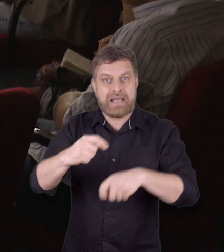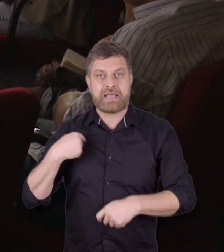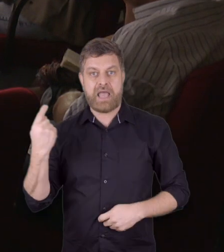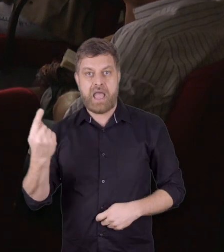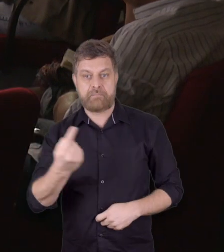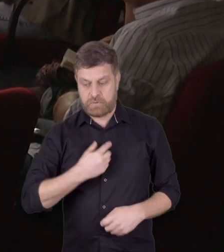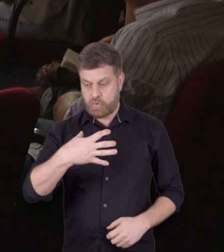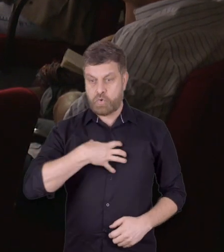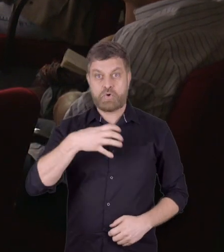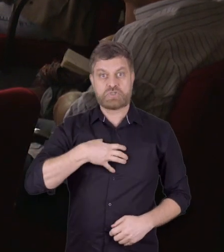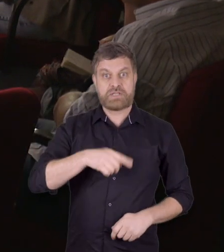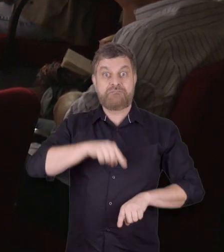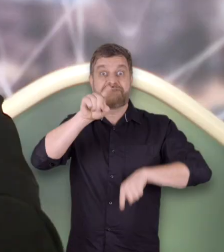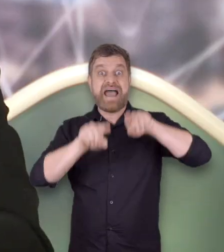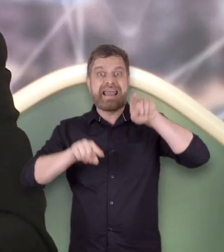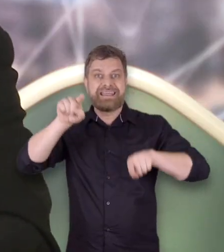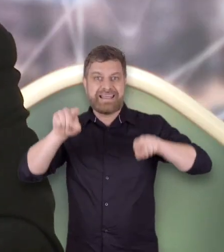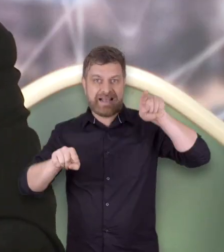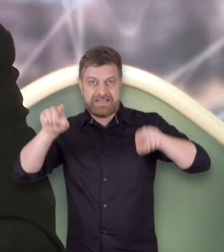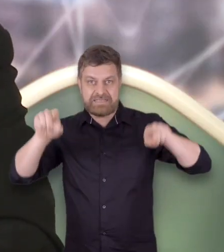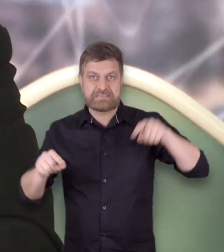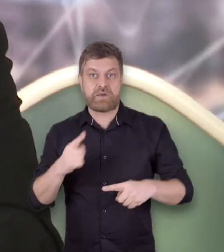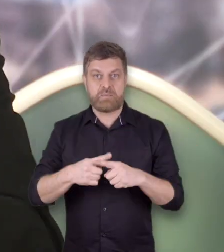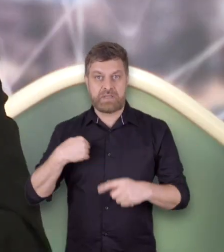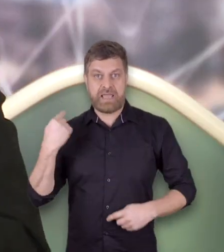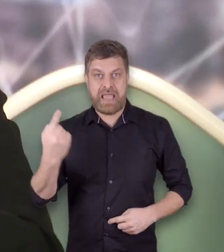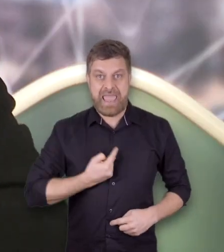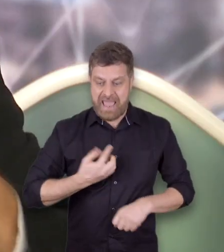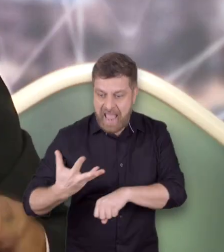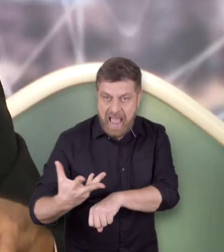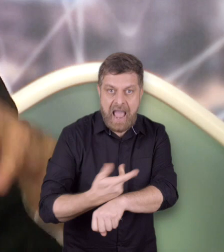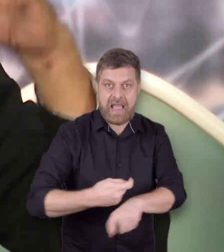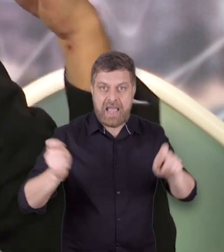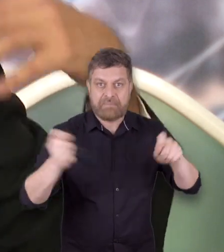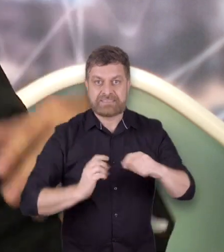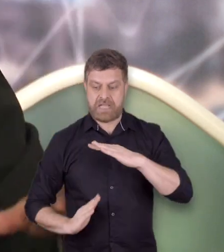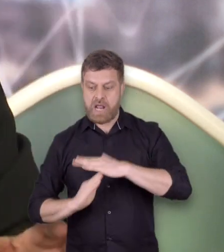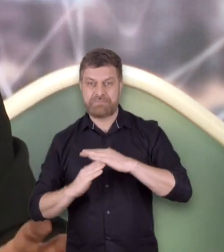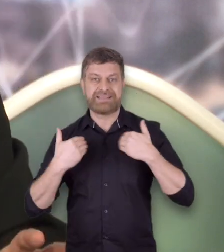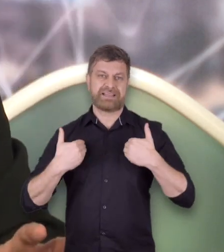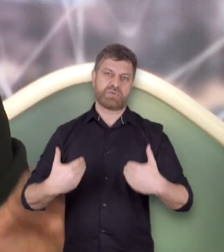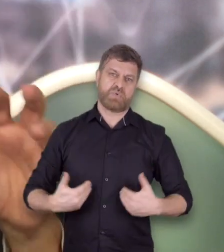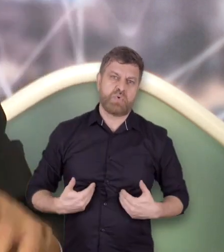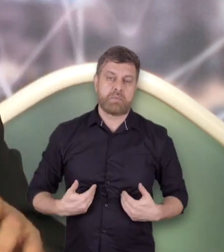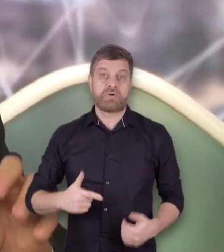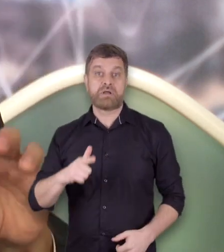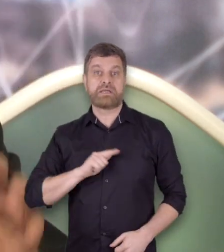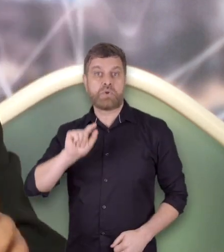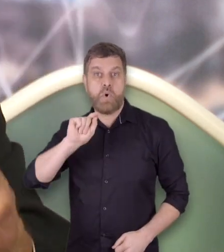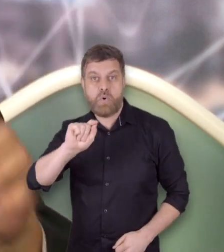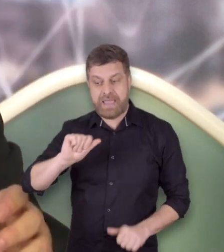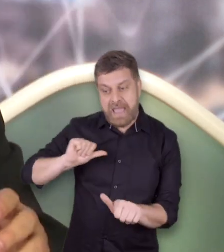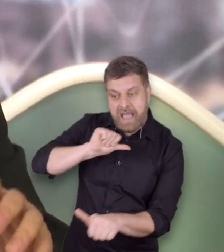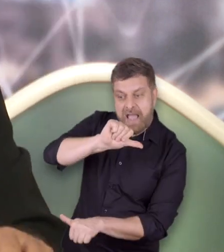tipo de variação comportamental, que é um investimento na suplementação das capacidades muito limitadas do corpo